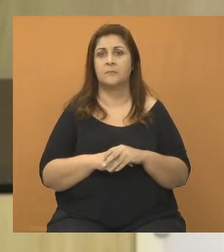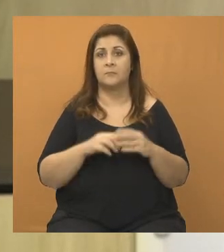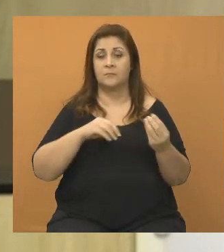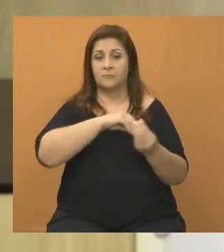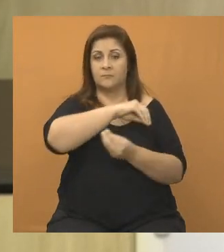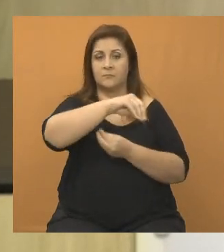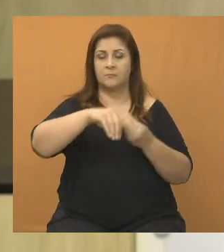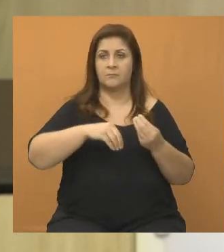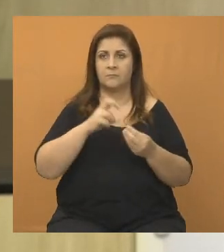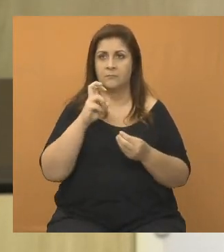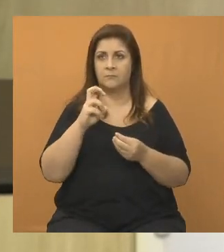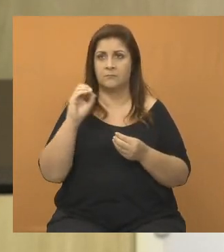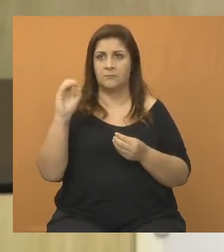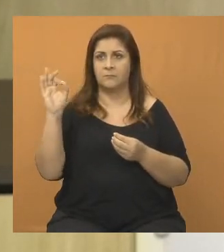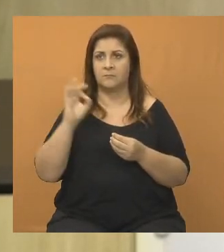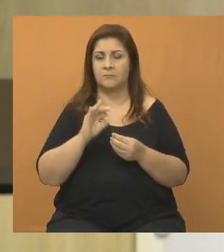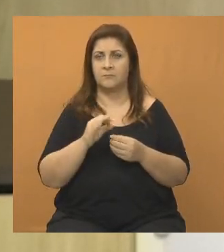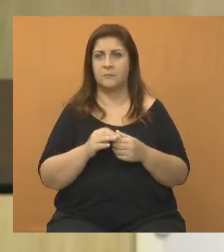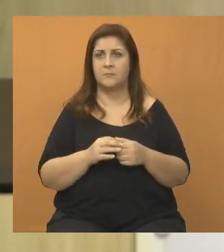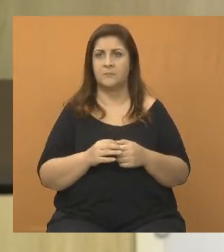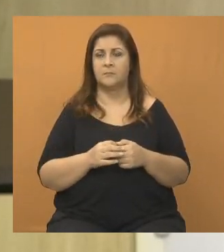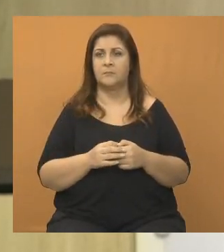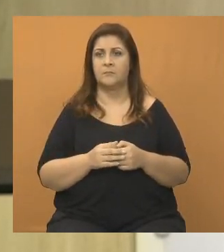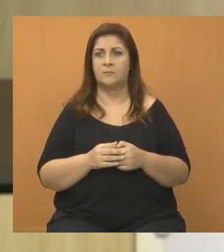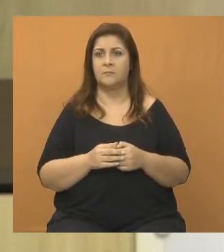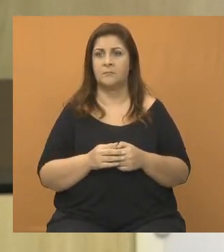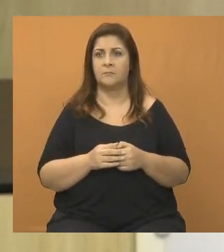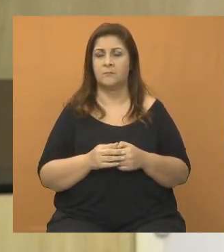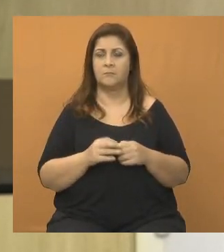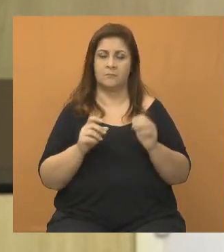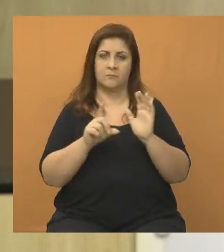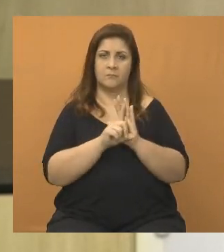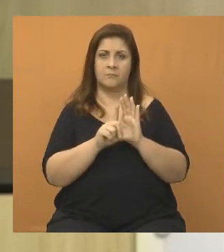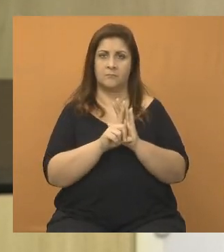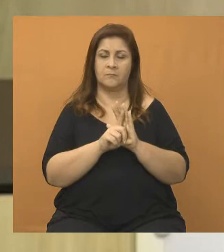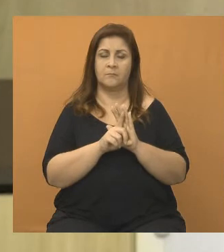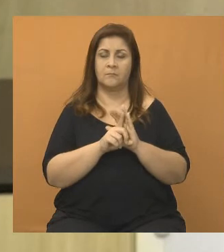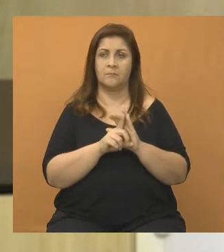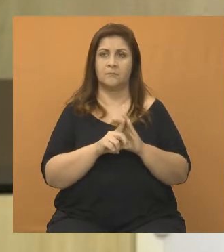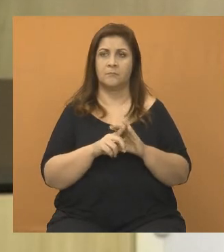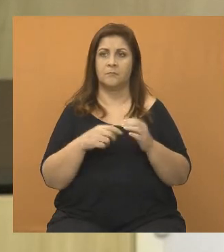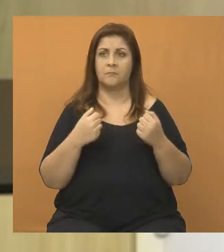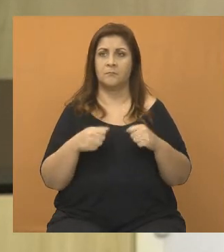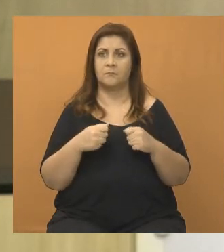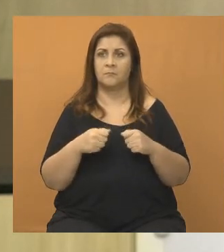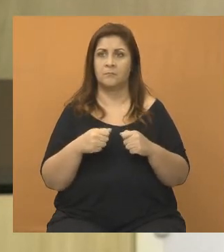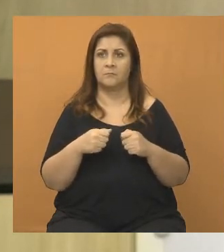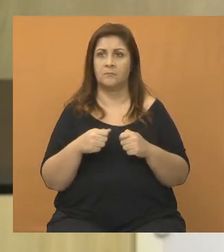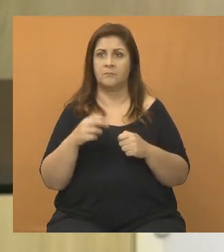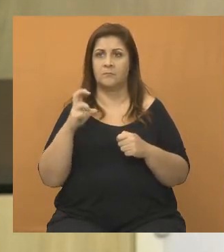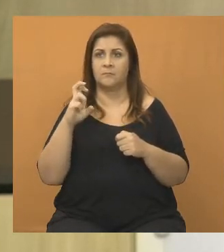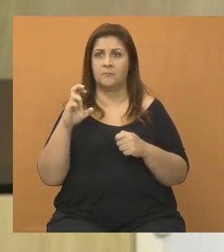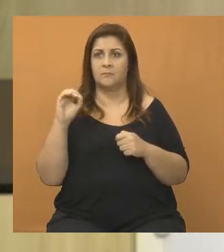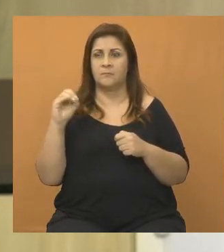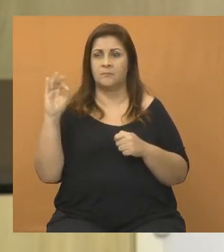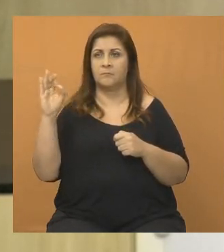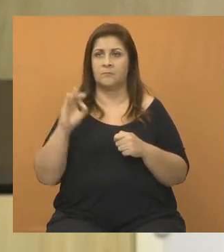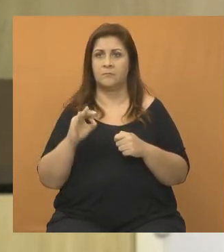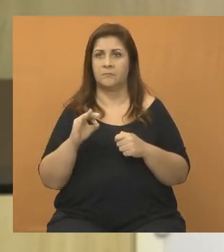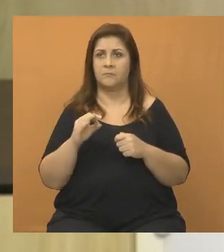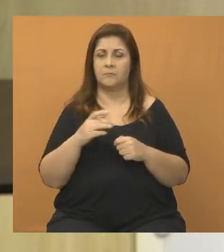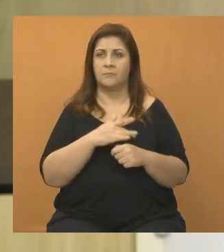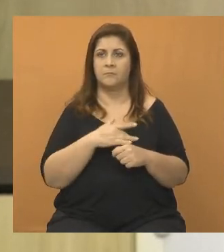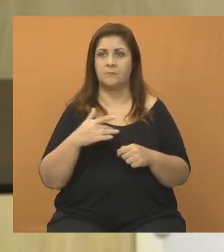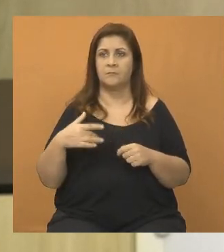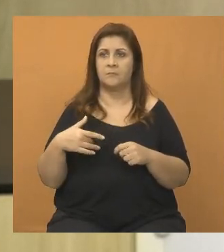montante, 50%, segundo a lei federal, nós temos que destinar 50% para a saúde. Eu